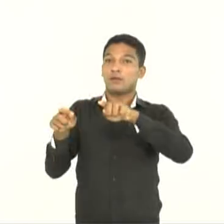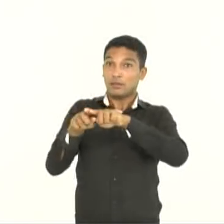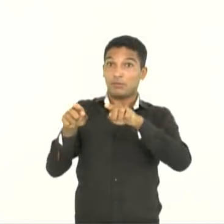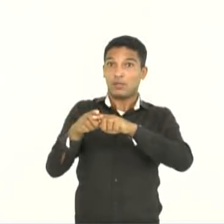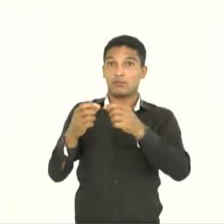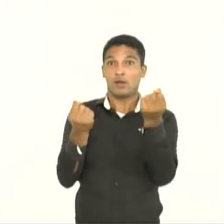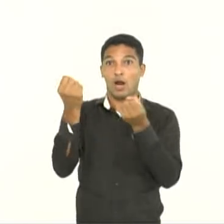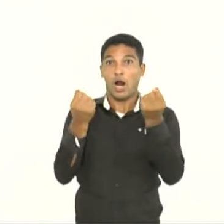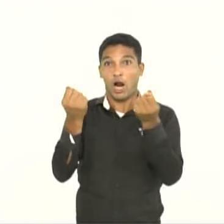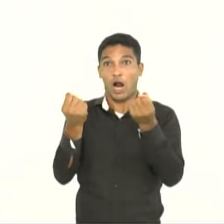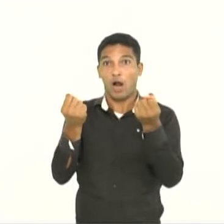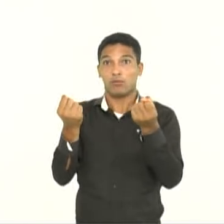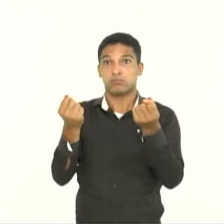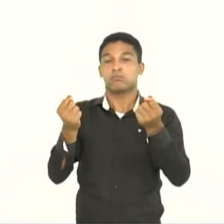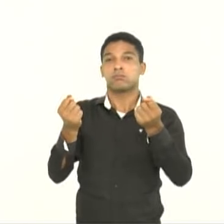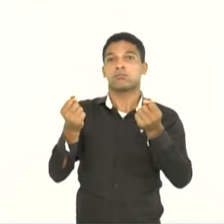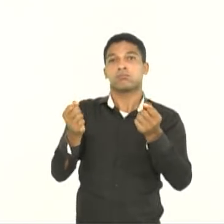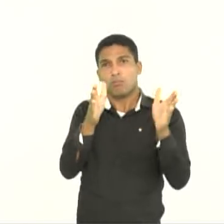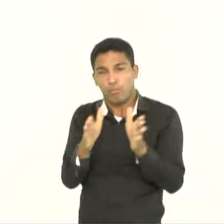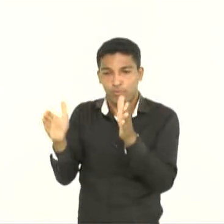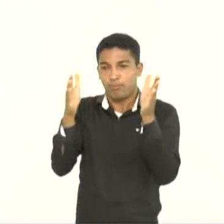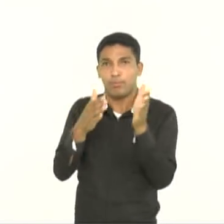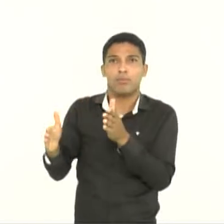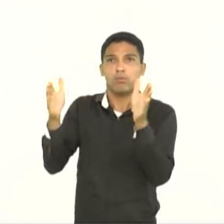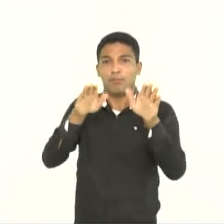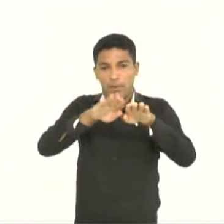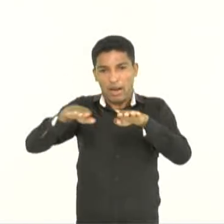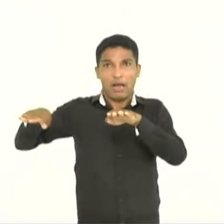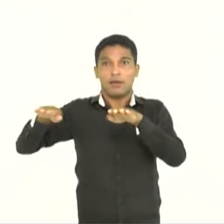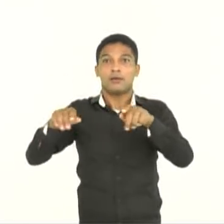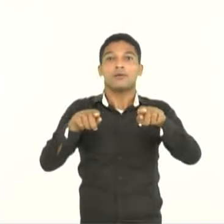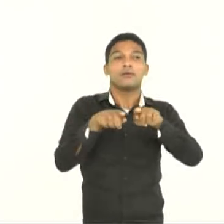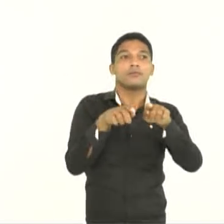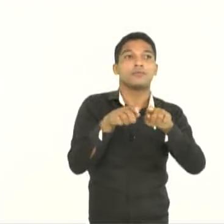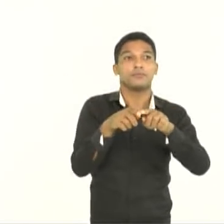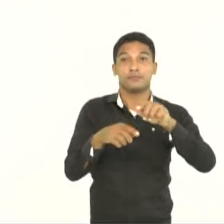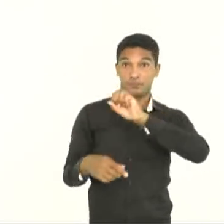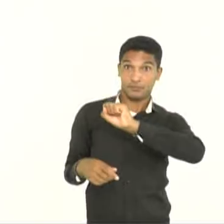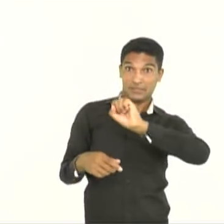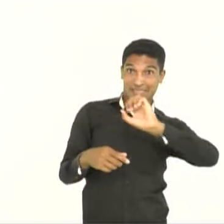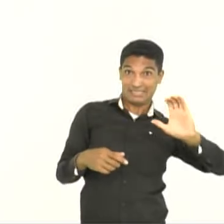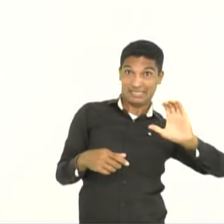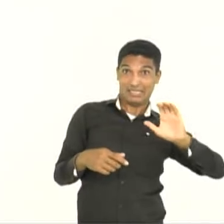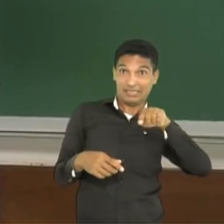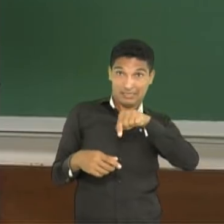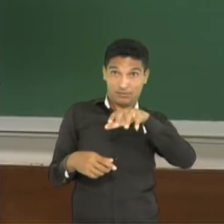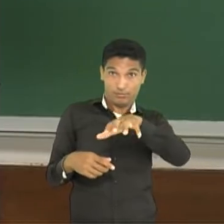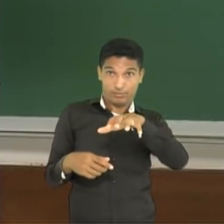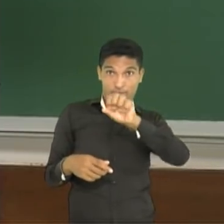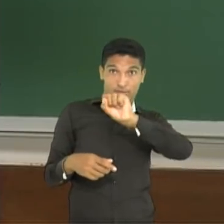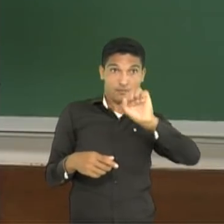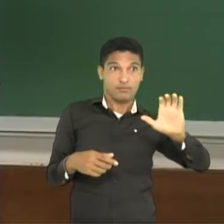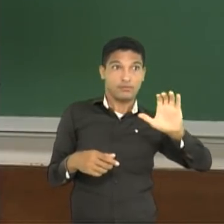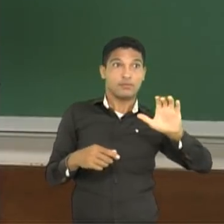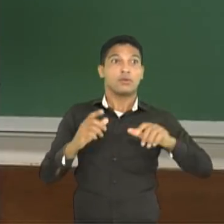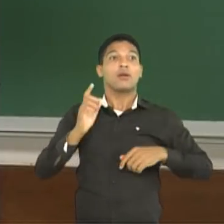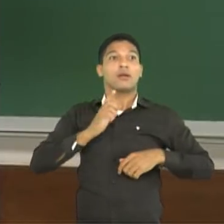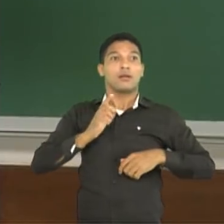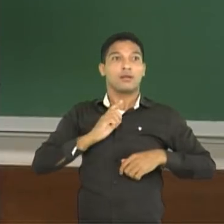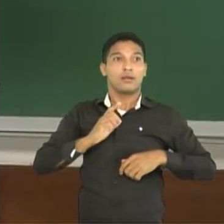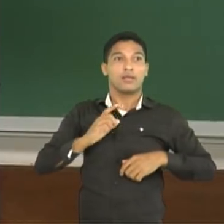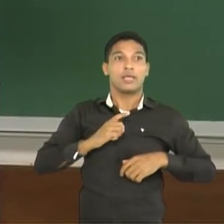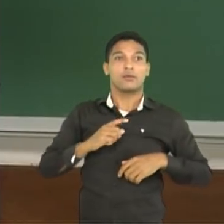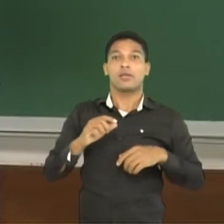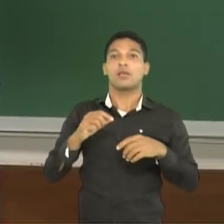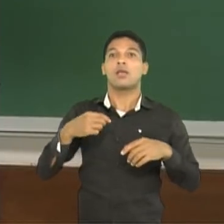Catarina, indústria da moda, de calçados, de carne. Então temos algumas semelhanças em alguns tipos e